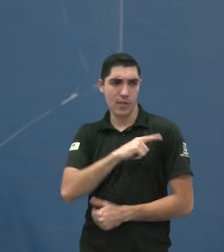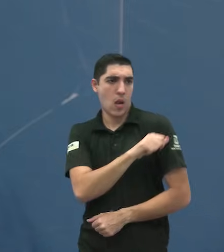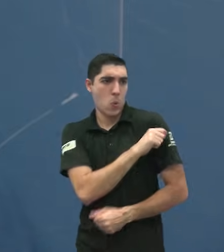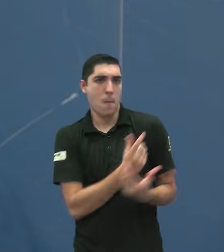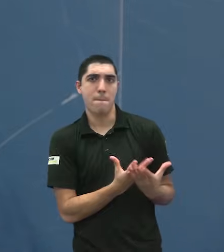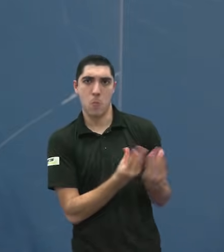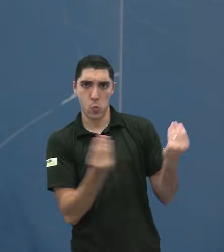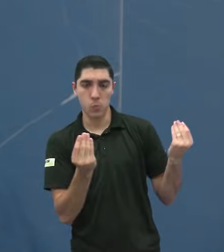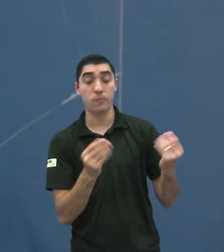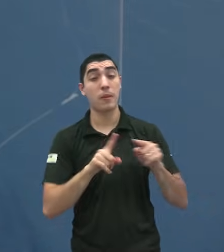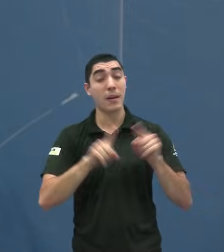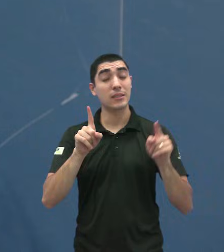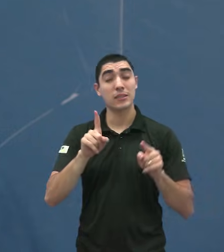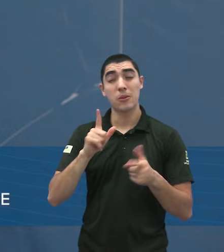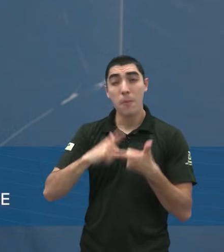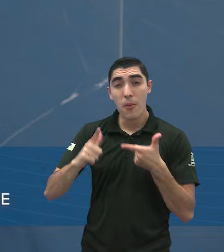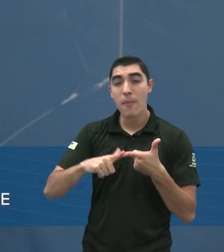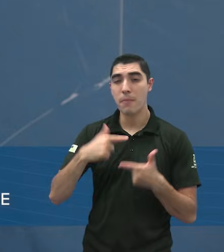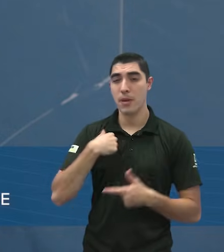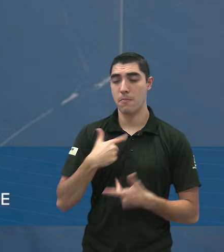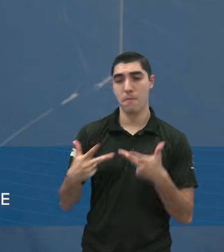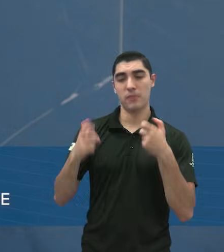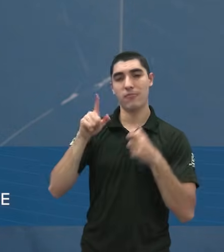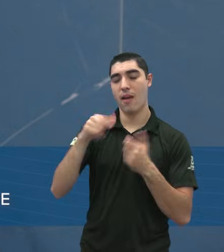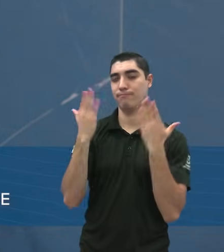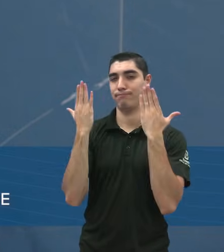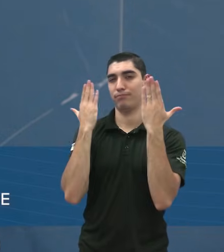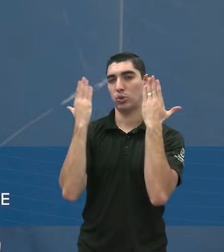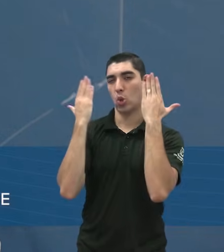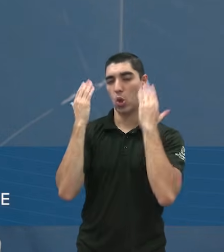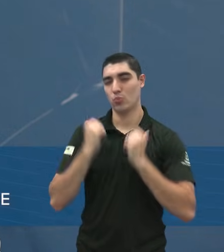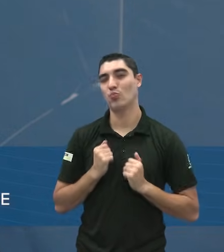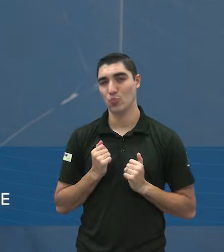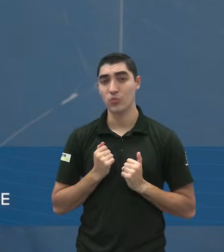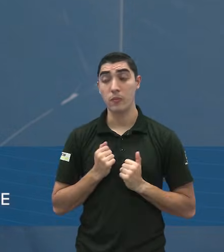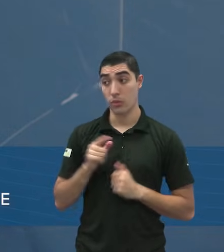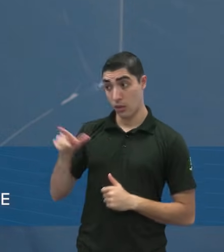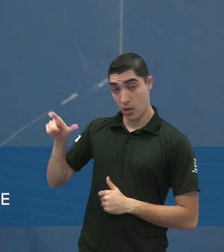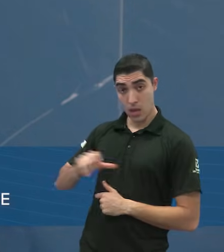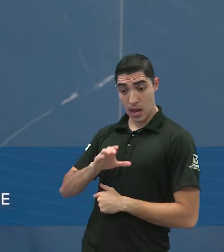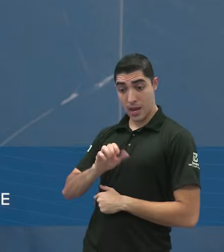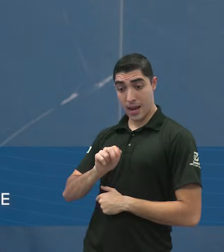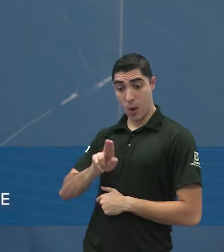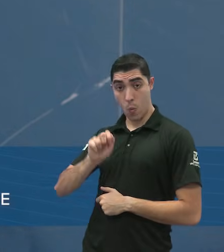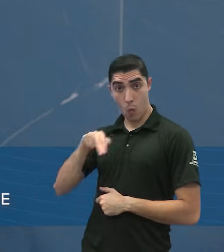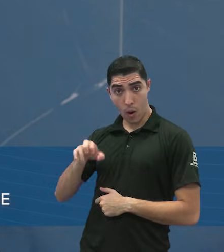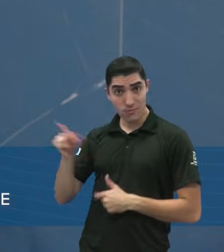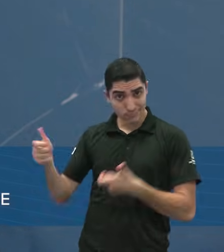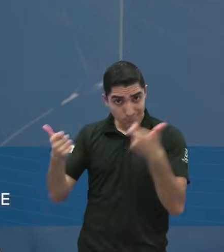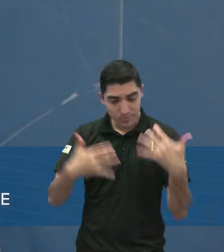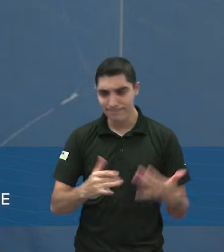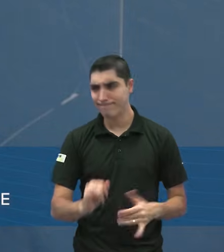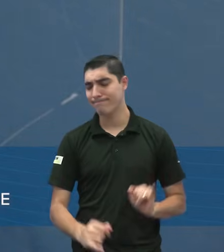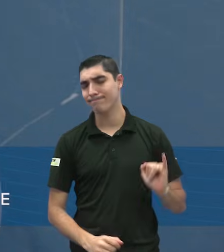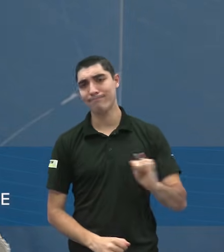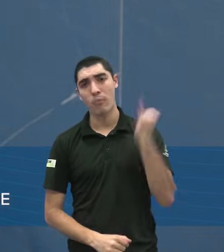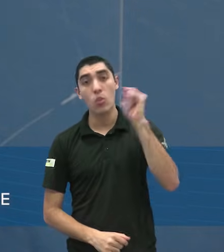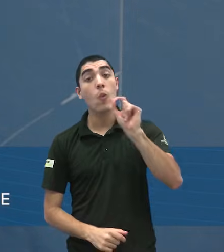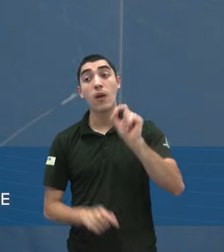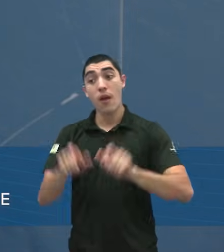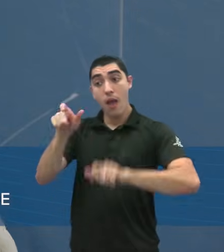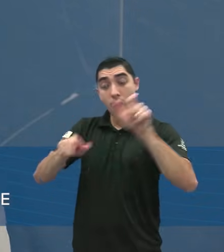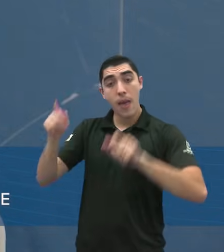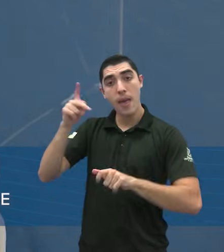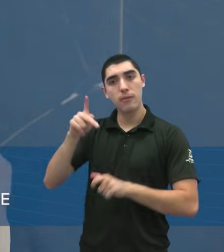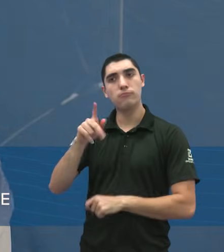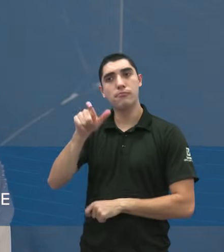é a questão psicológica. O que a Cauane falou agora é extremamente importante, né? Ter essa